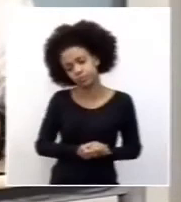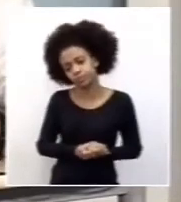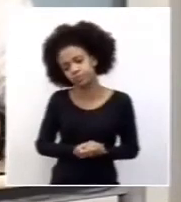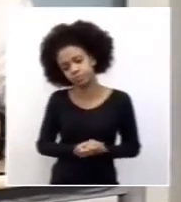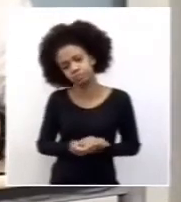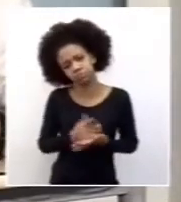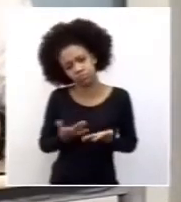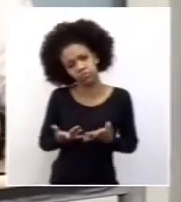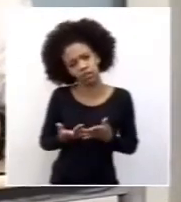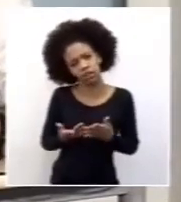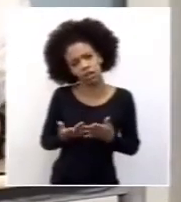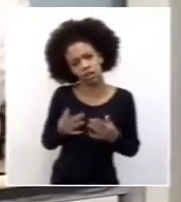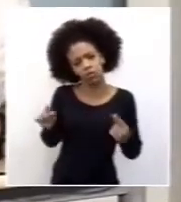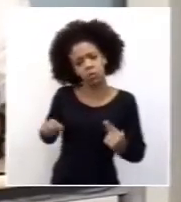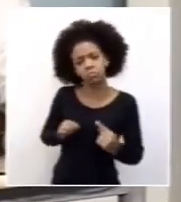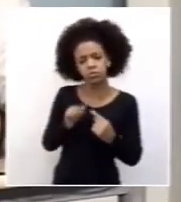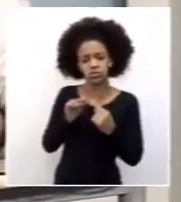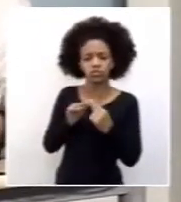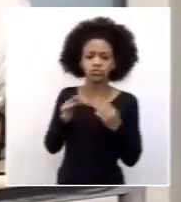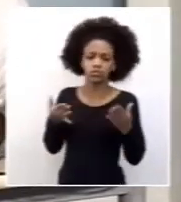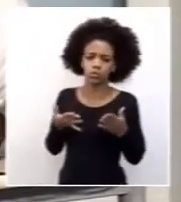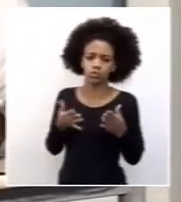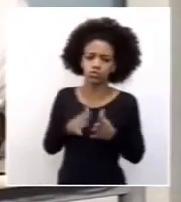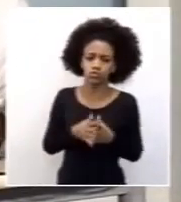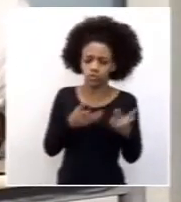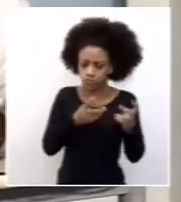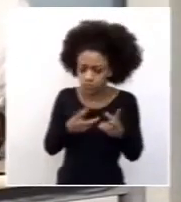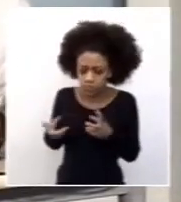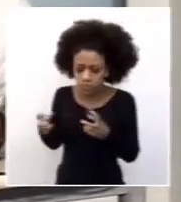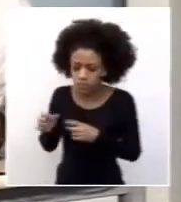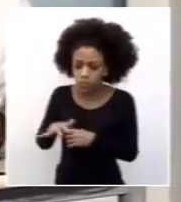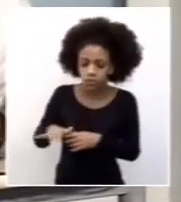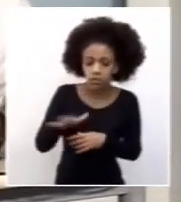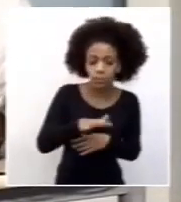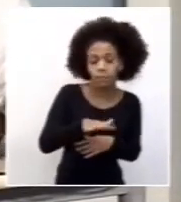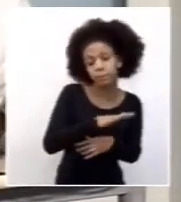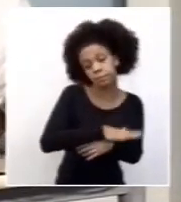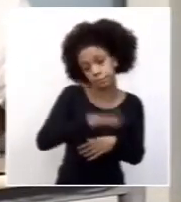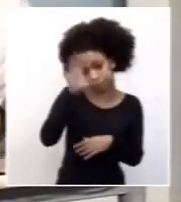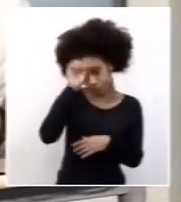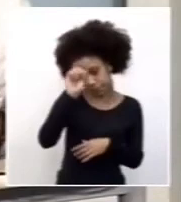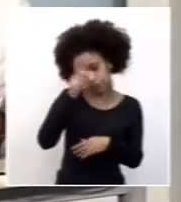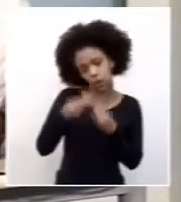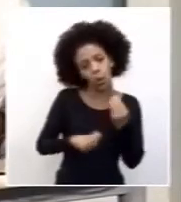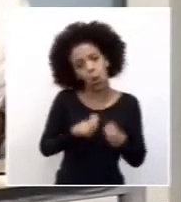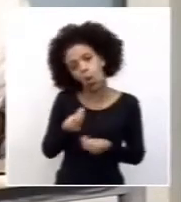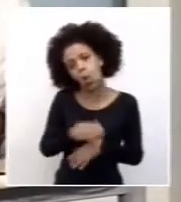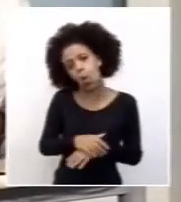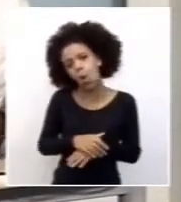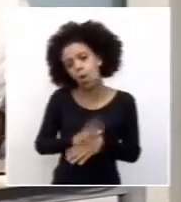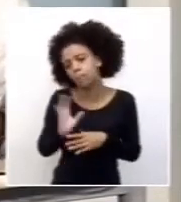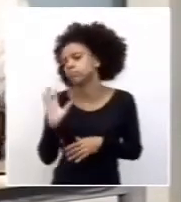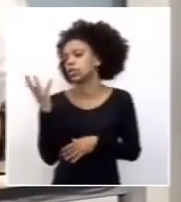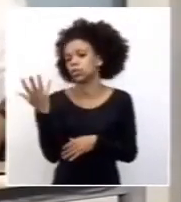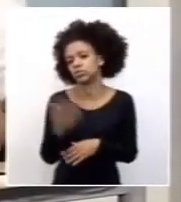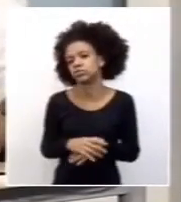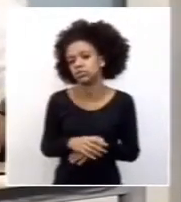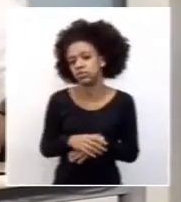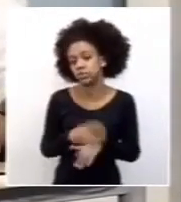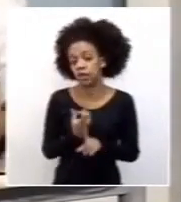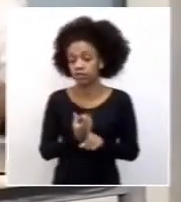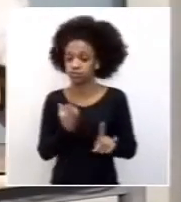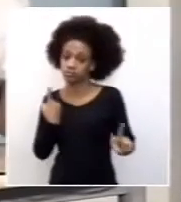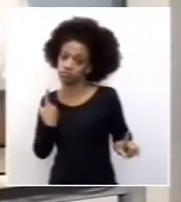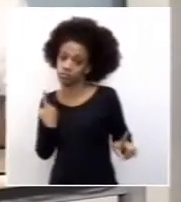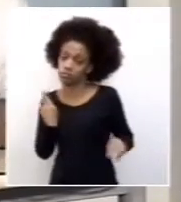foi a nossa intenção hoje, de olhar quais são esses ambientes de aprendizado, como eles estão acontecendo à